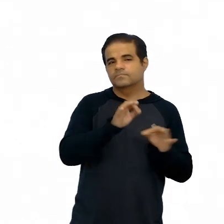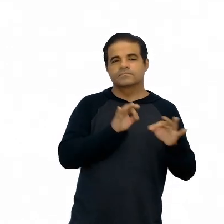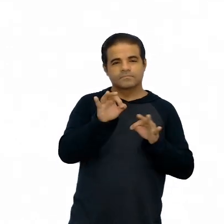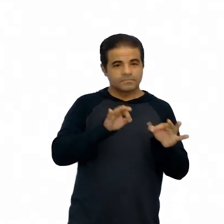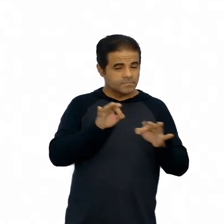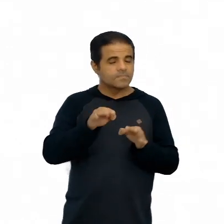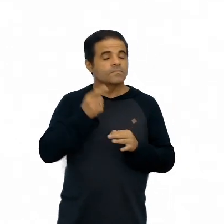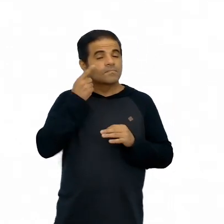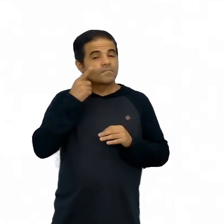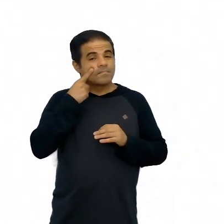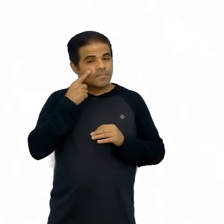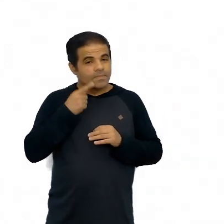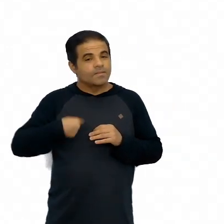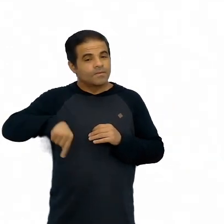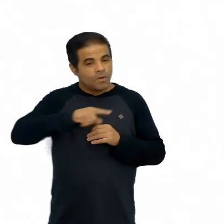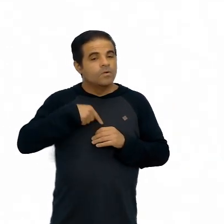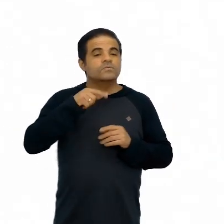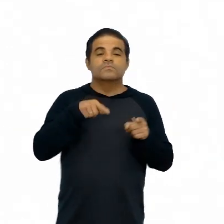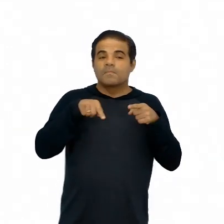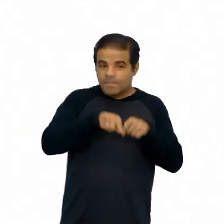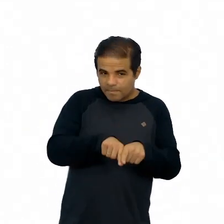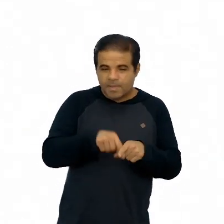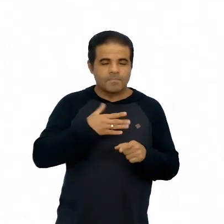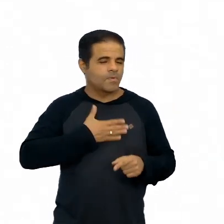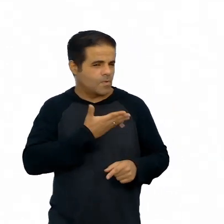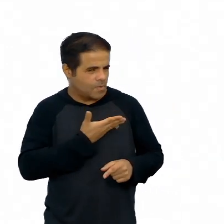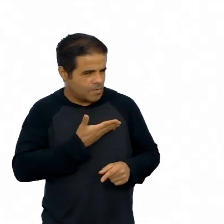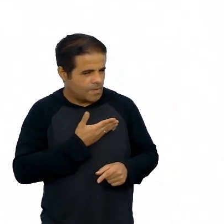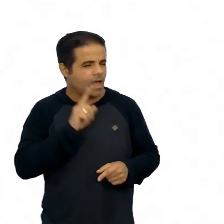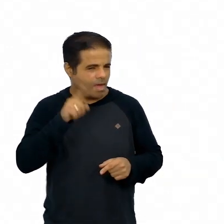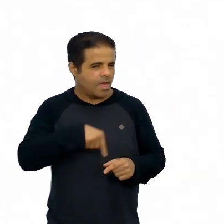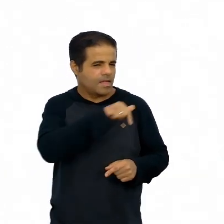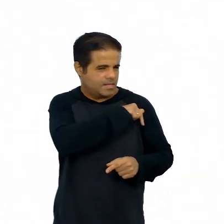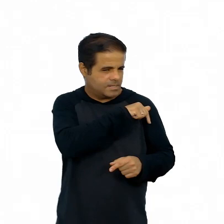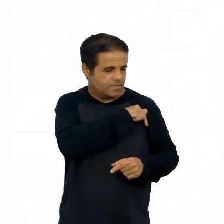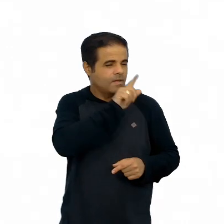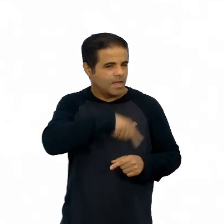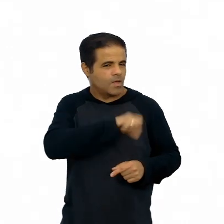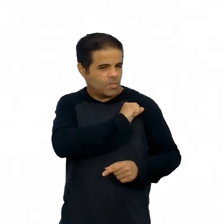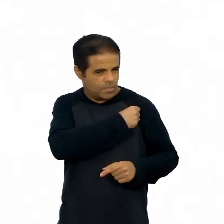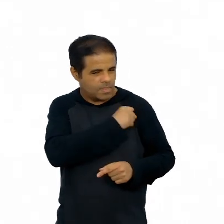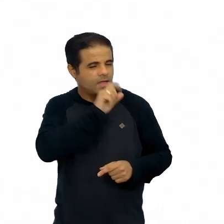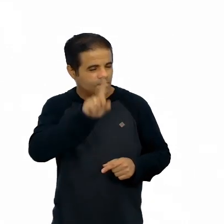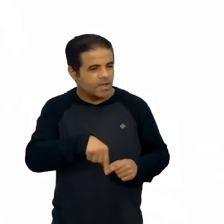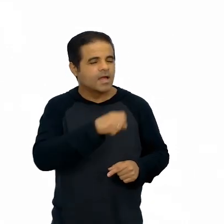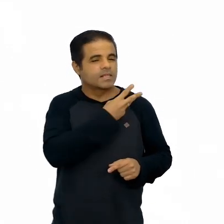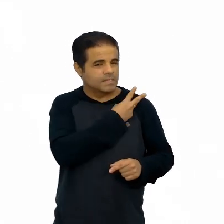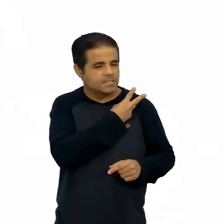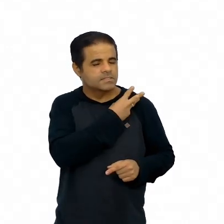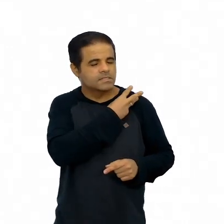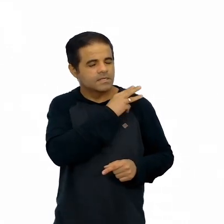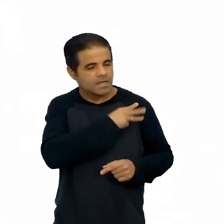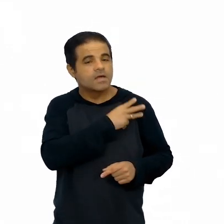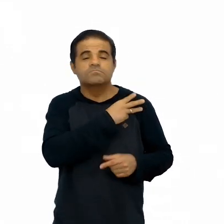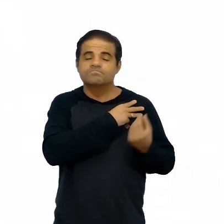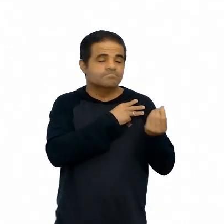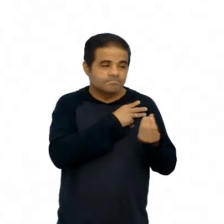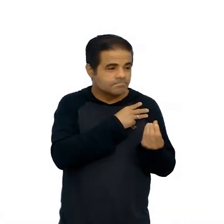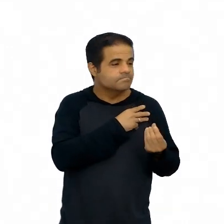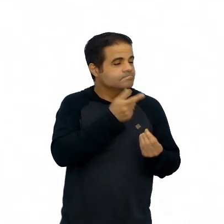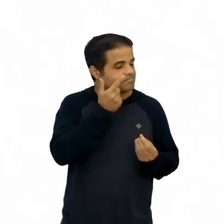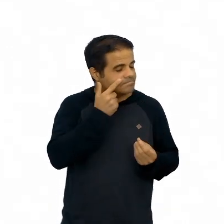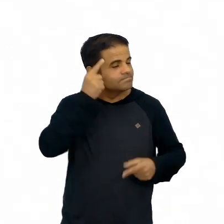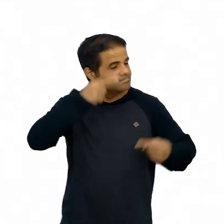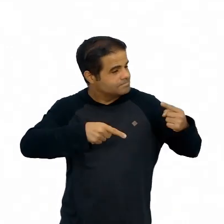planejamento. Vamos ver com os nossos pares, com o meu colega, talvez, do 7º ano, do 8º ano, do 3ª série do ensino médio. Vamos lá,